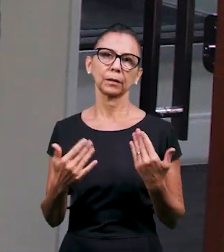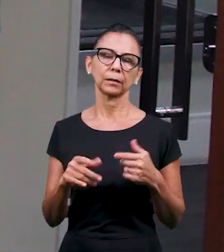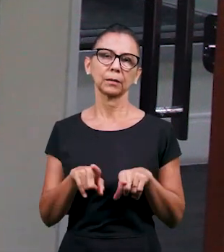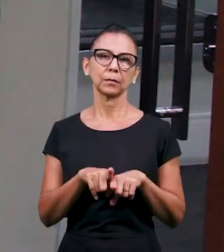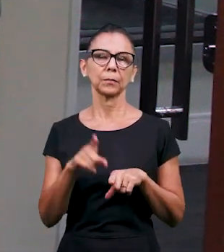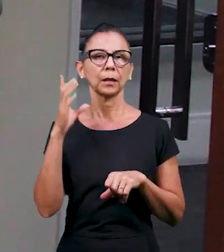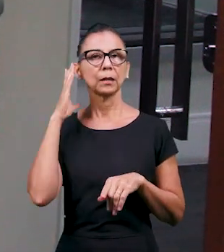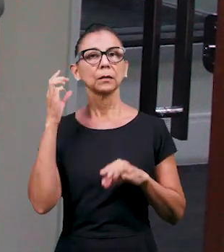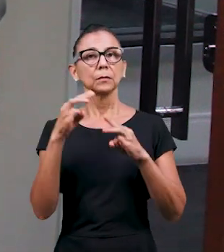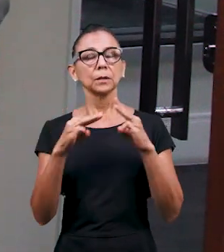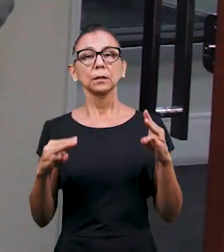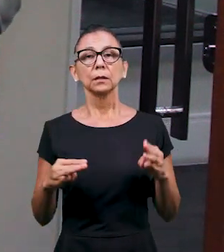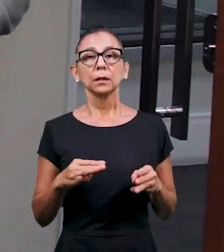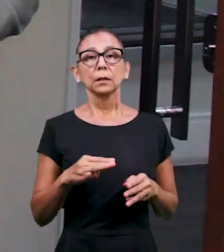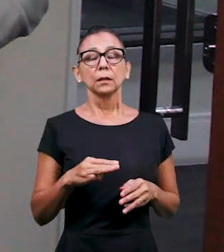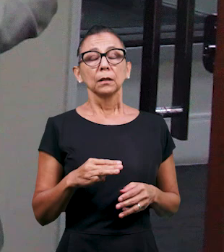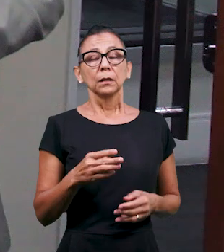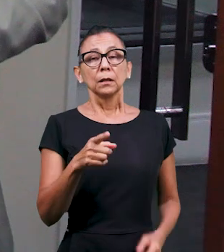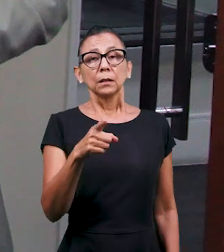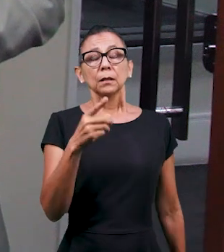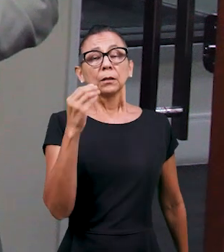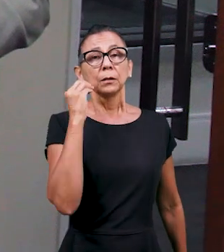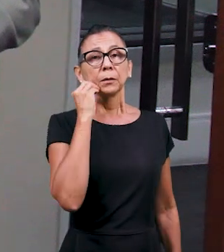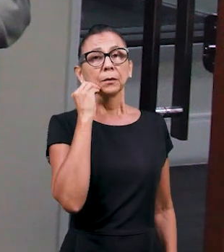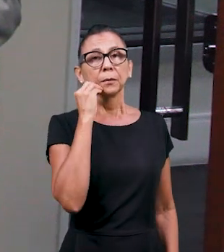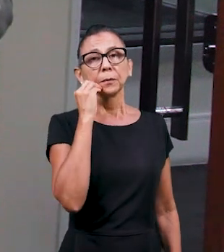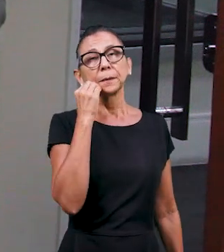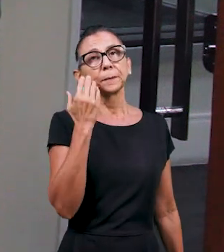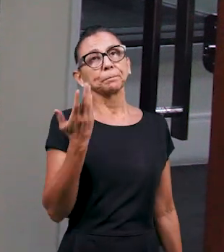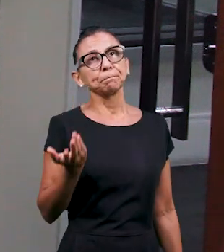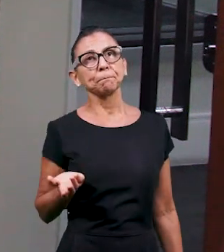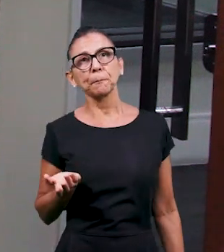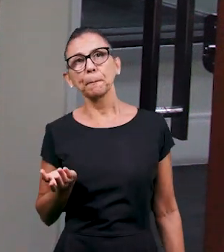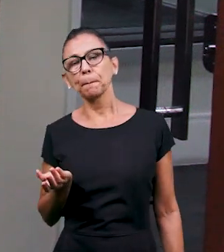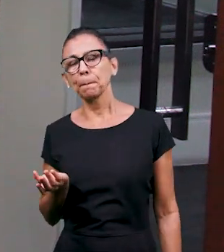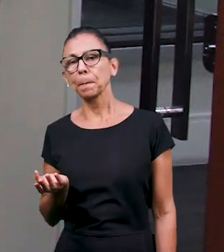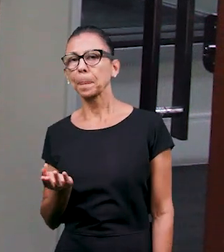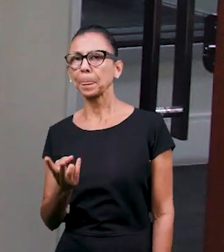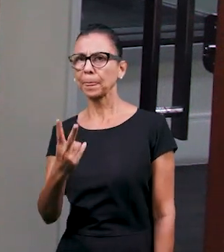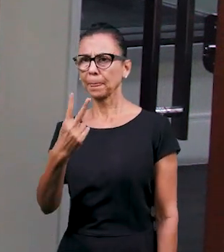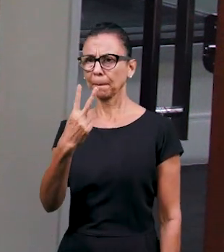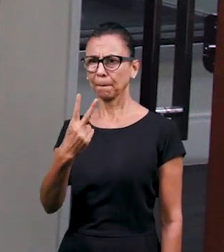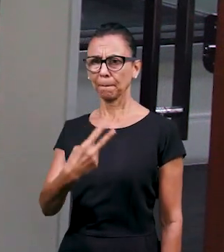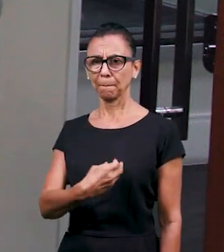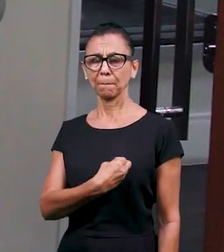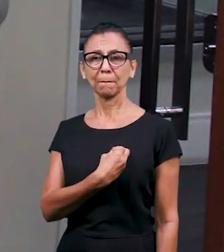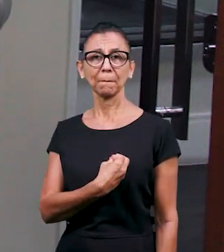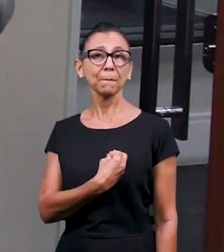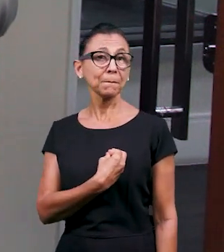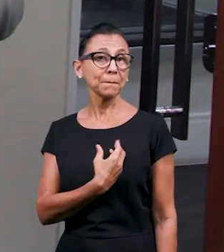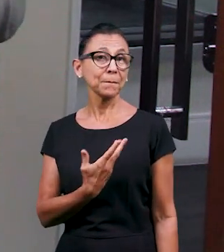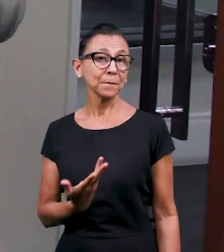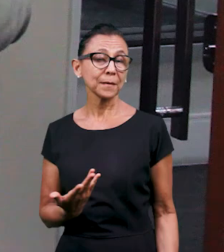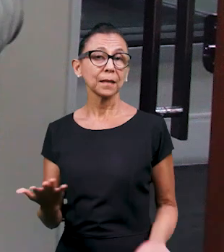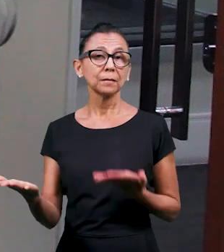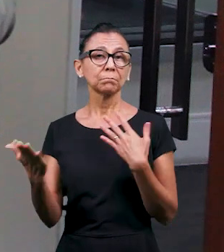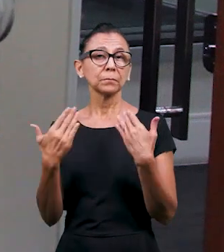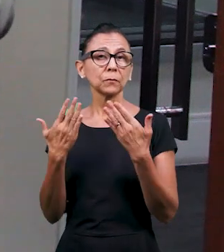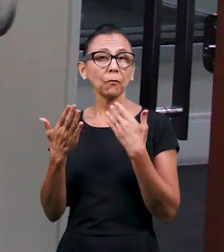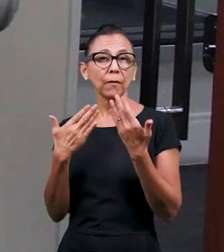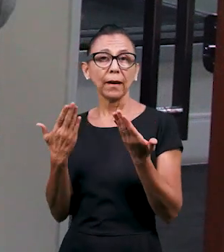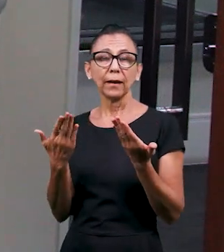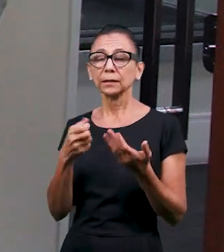Rádio Manaim, e que você tem a oportunidade de estar participando comigo de